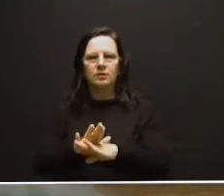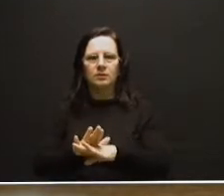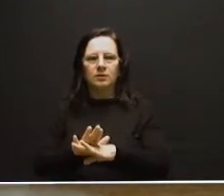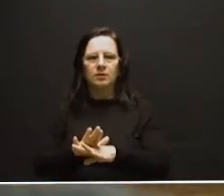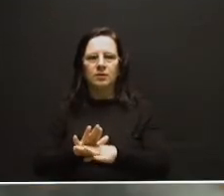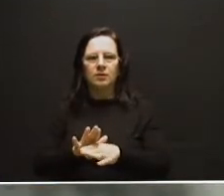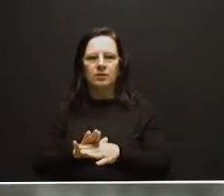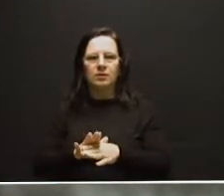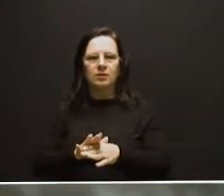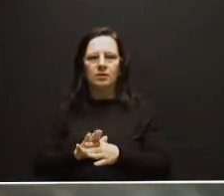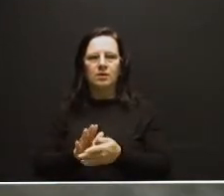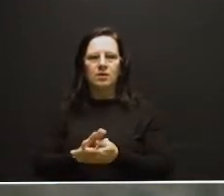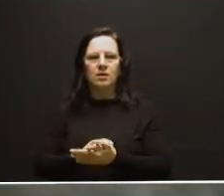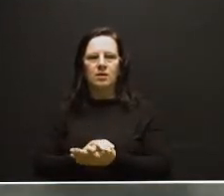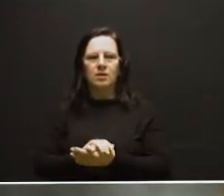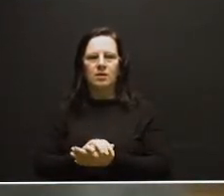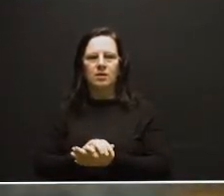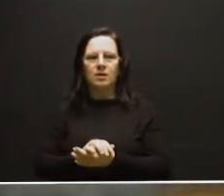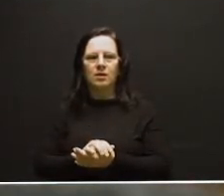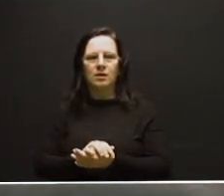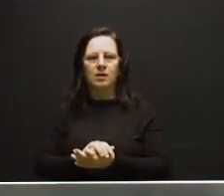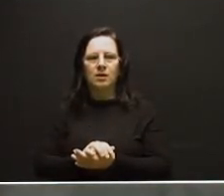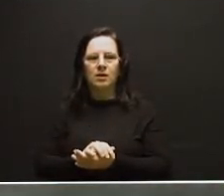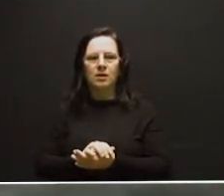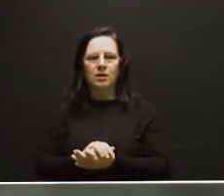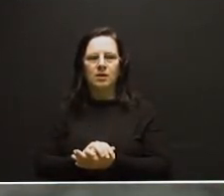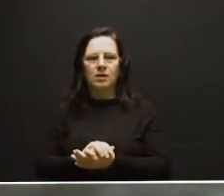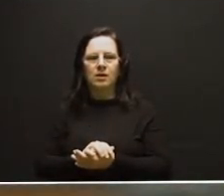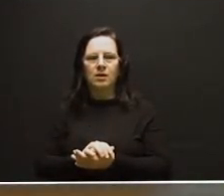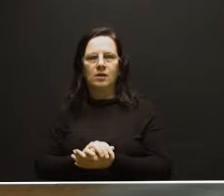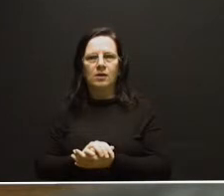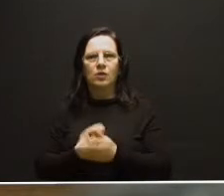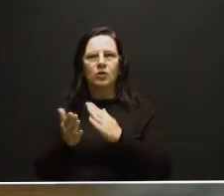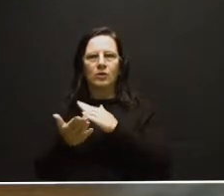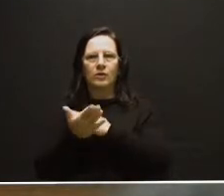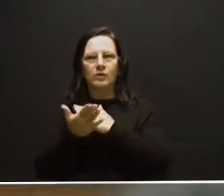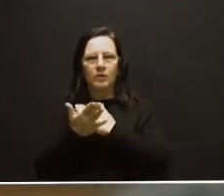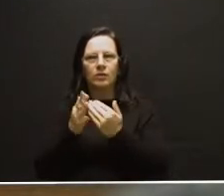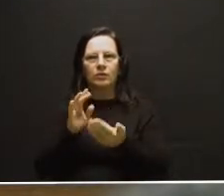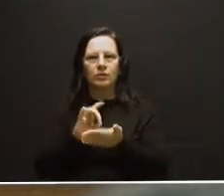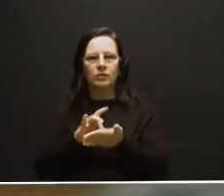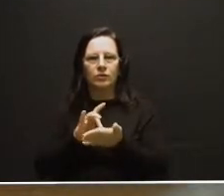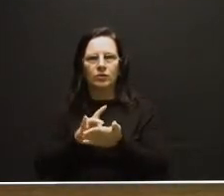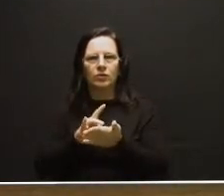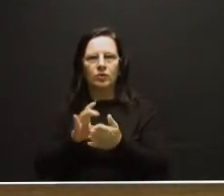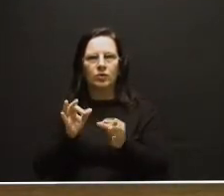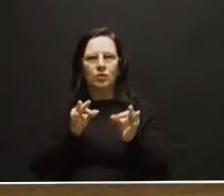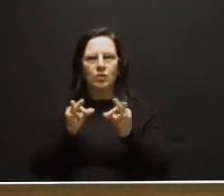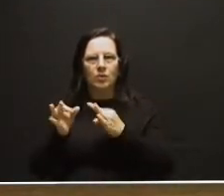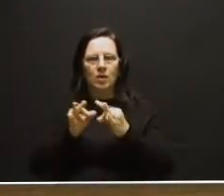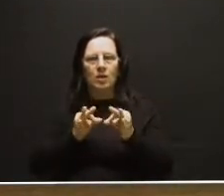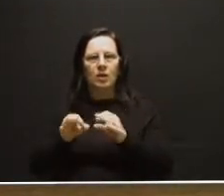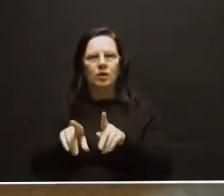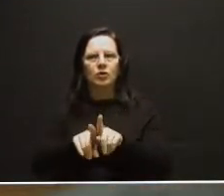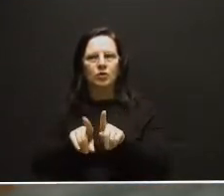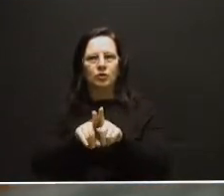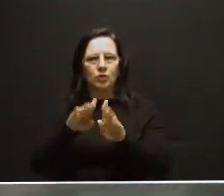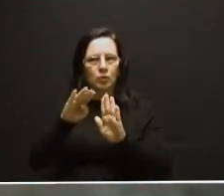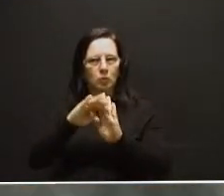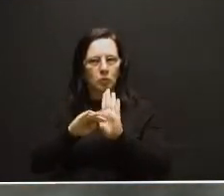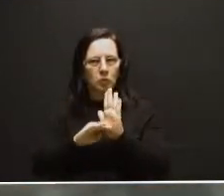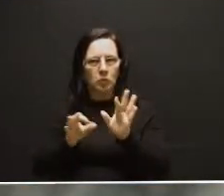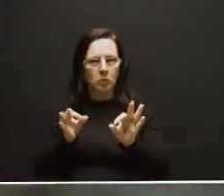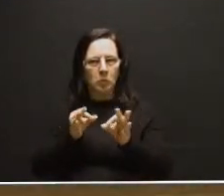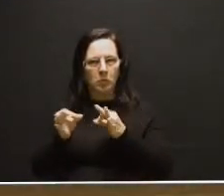acumulada eu já sou diferente eu defendo que ele fique pelo menos do planejamento que ele é muito competente no planejamento